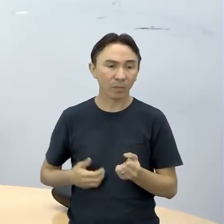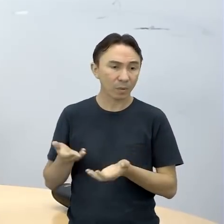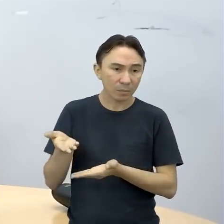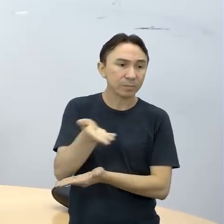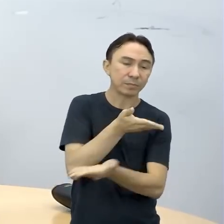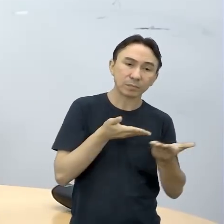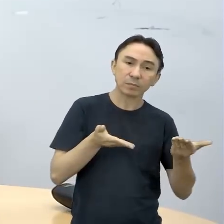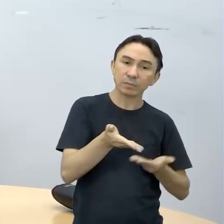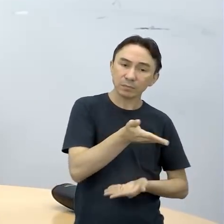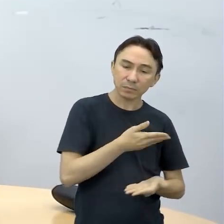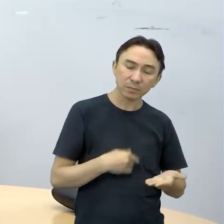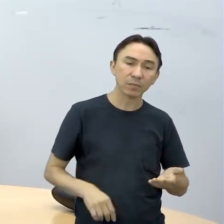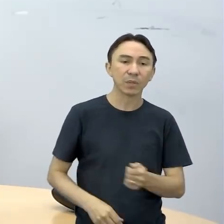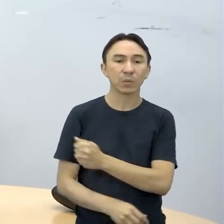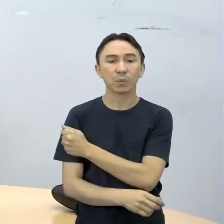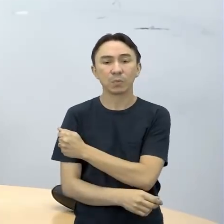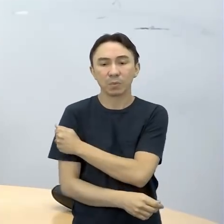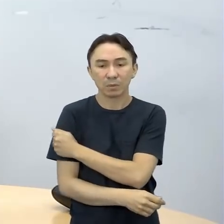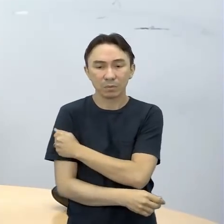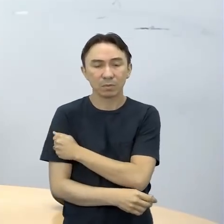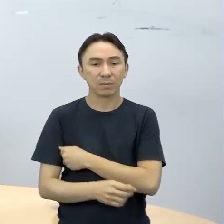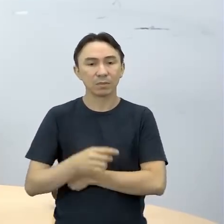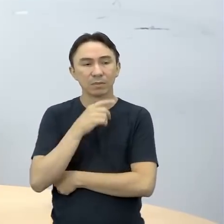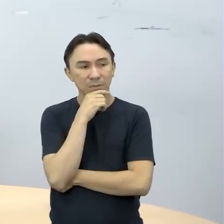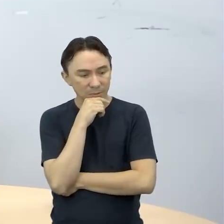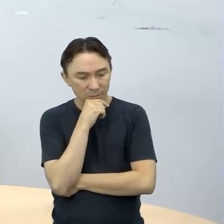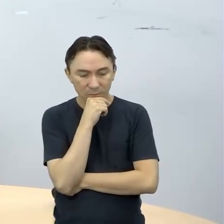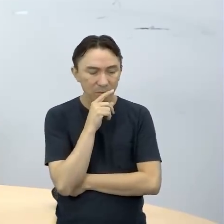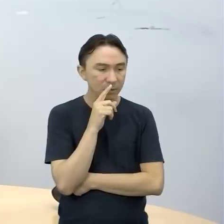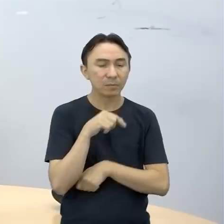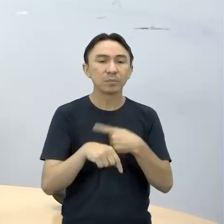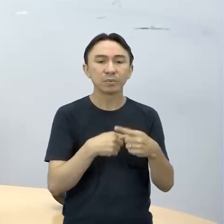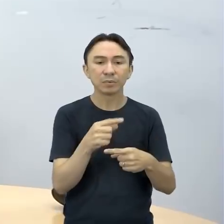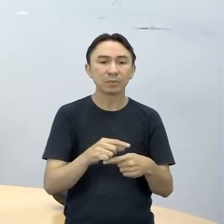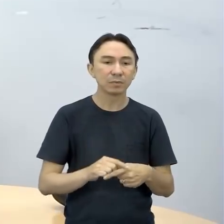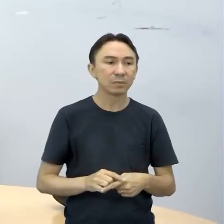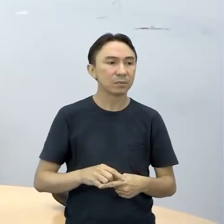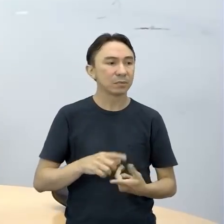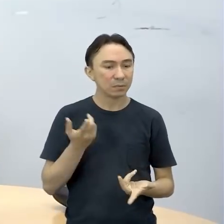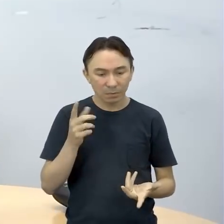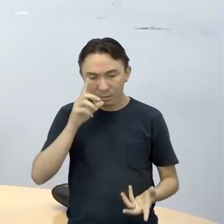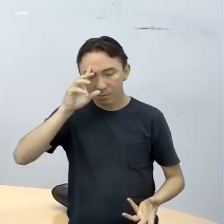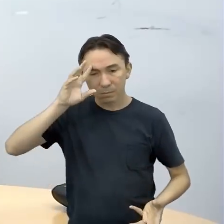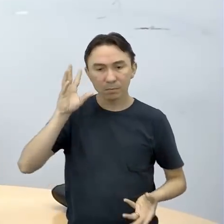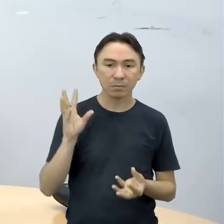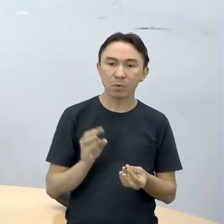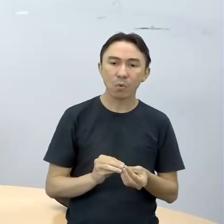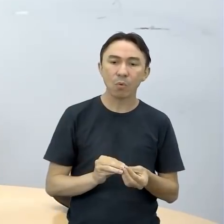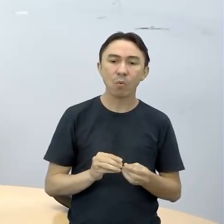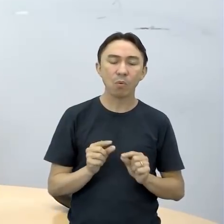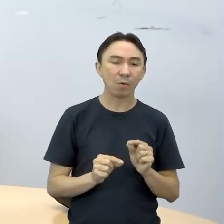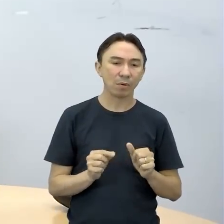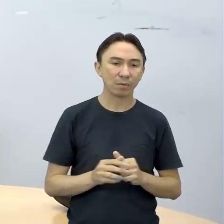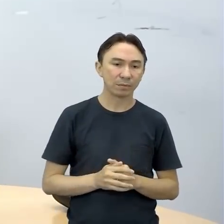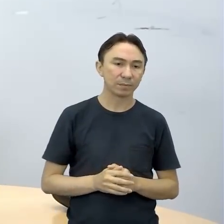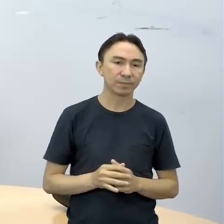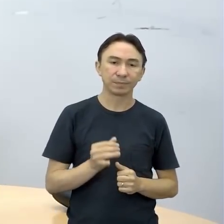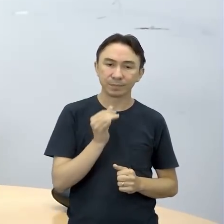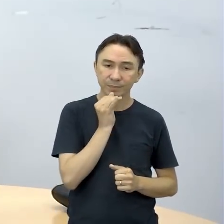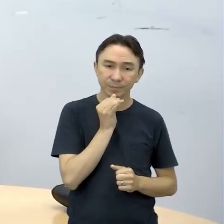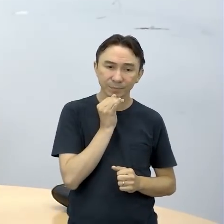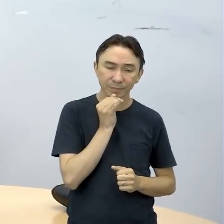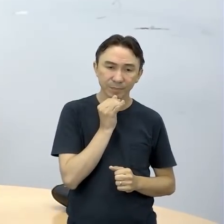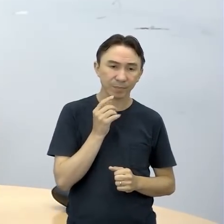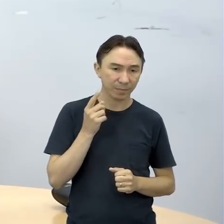no final, né, de repente fazer uma culminância disso tudo com os produtos oferecidos. Vocês podem ver aqui, se a gente voltar